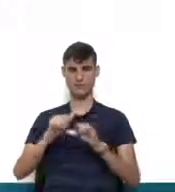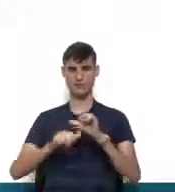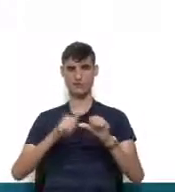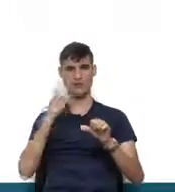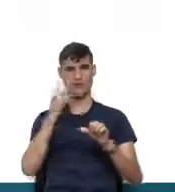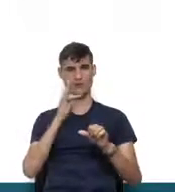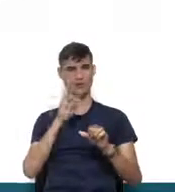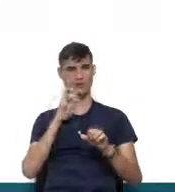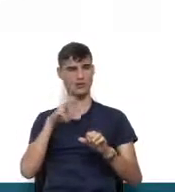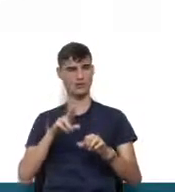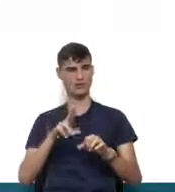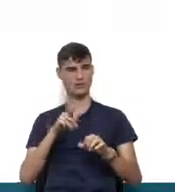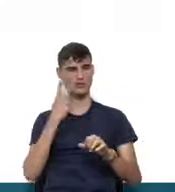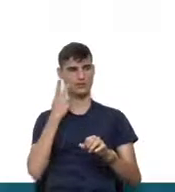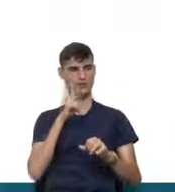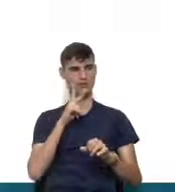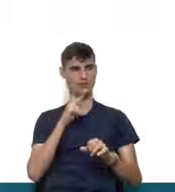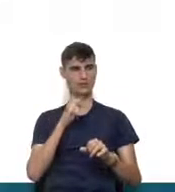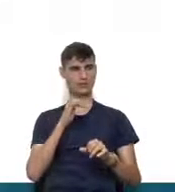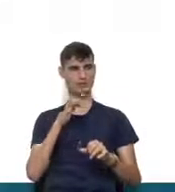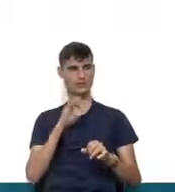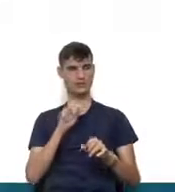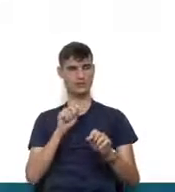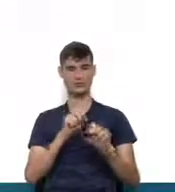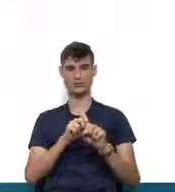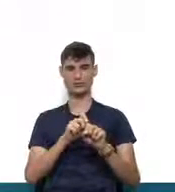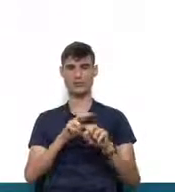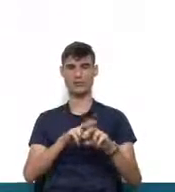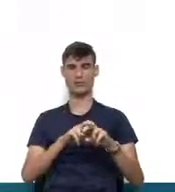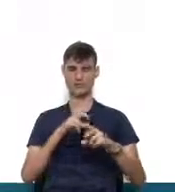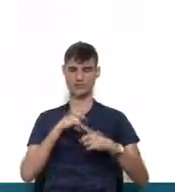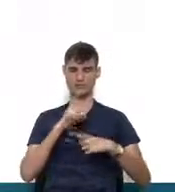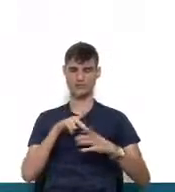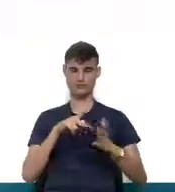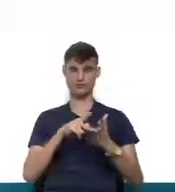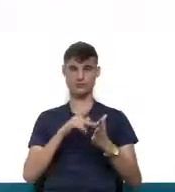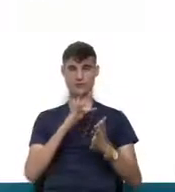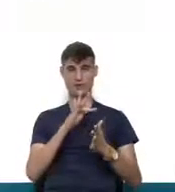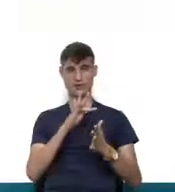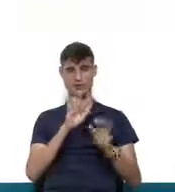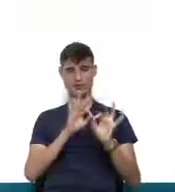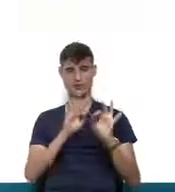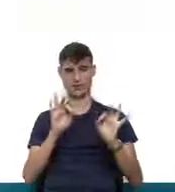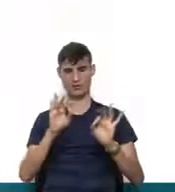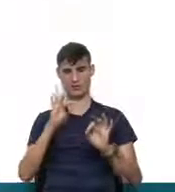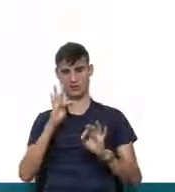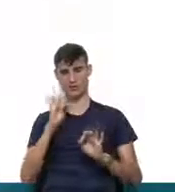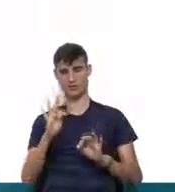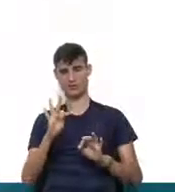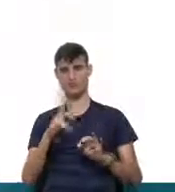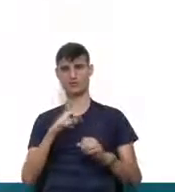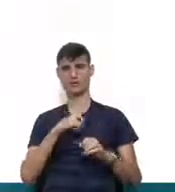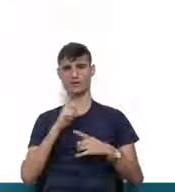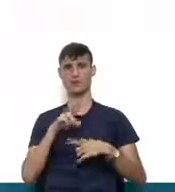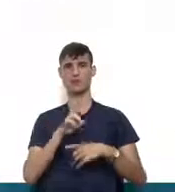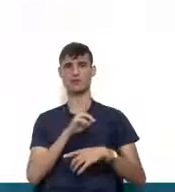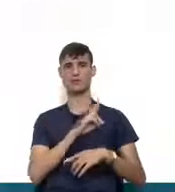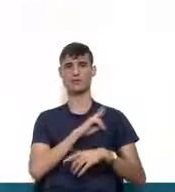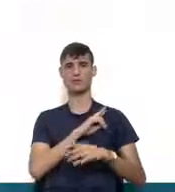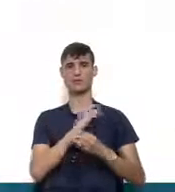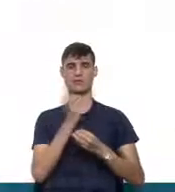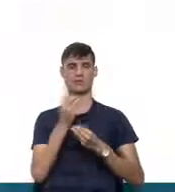Fourier da função, sendo válido que o f' de t vai ser representado